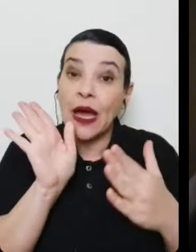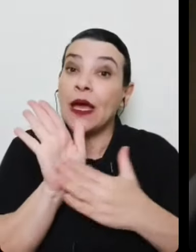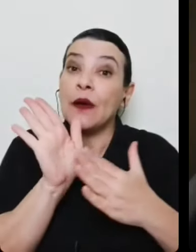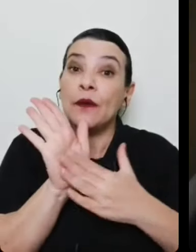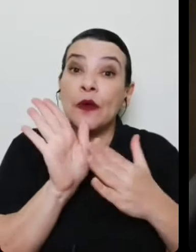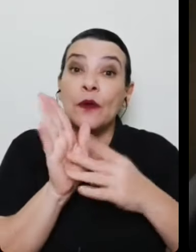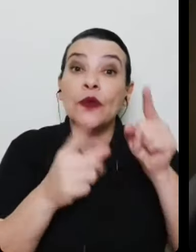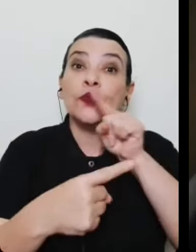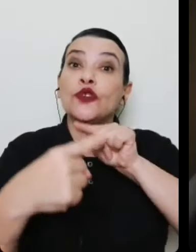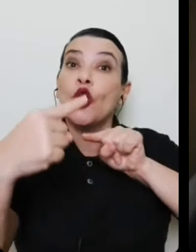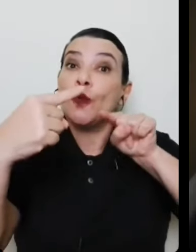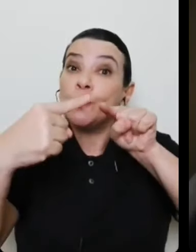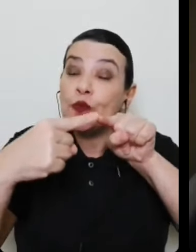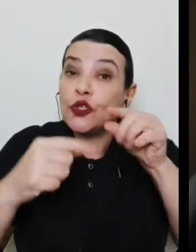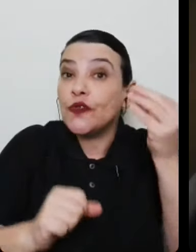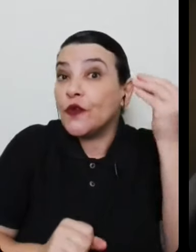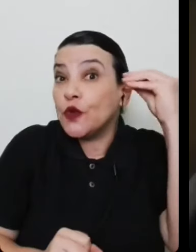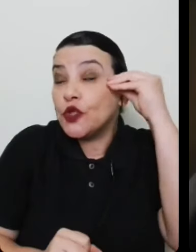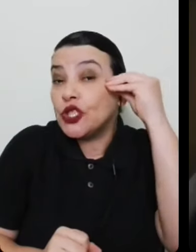objetivo de tentar